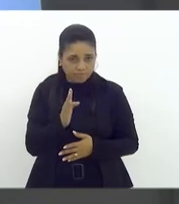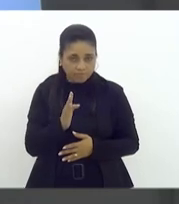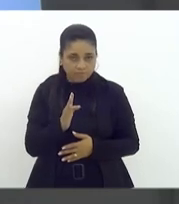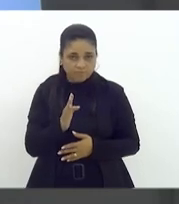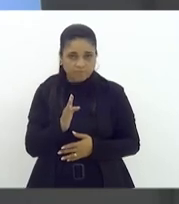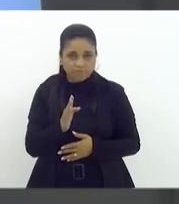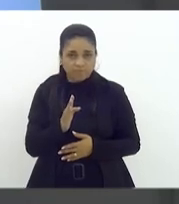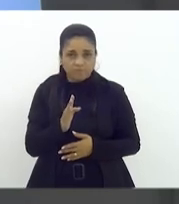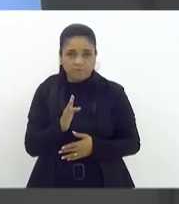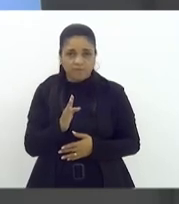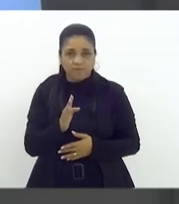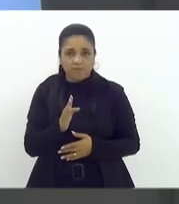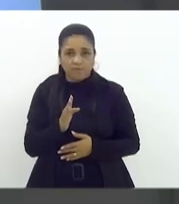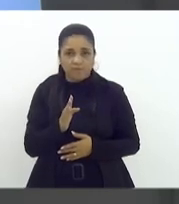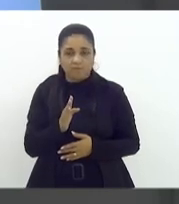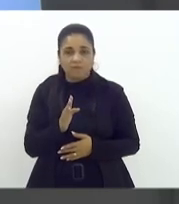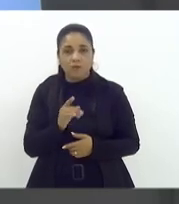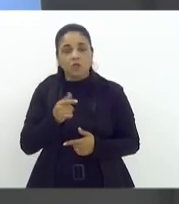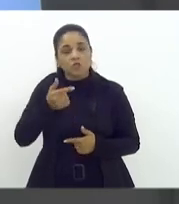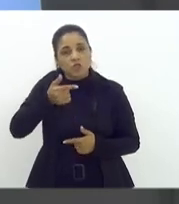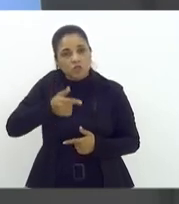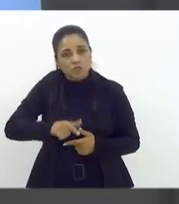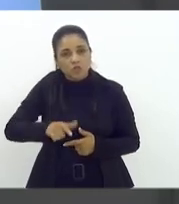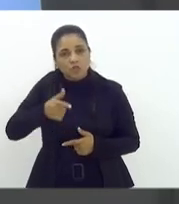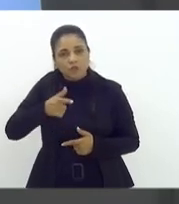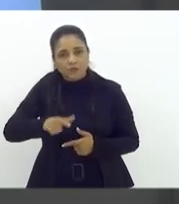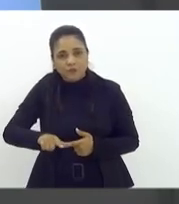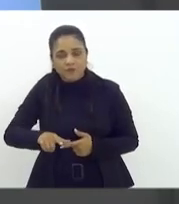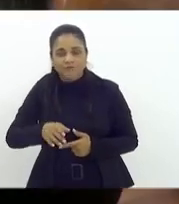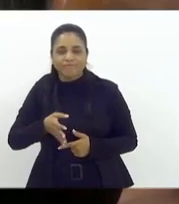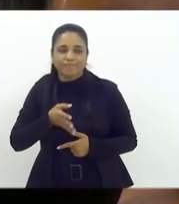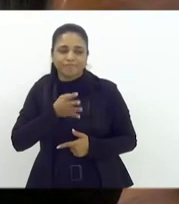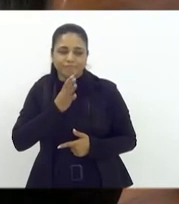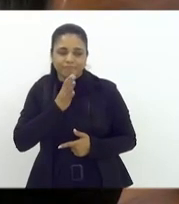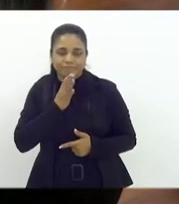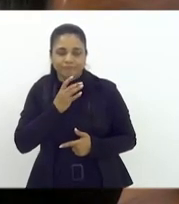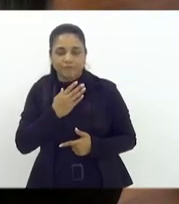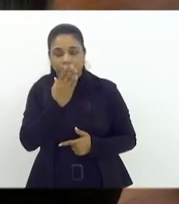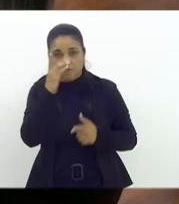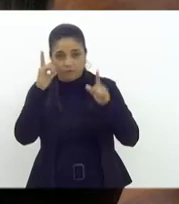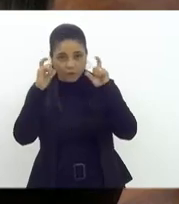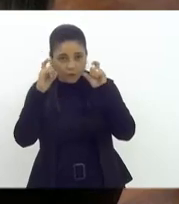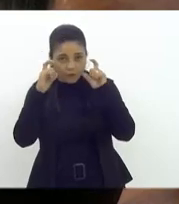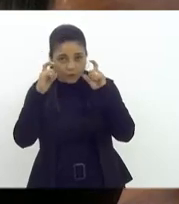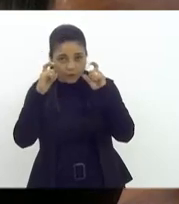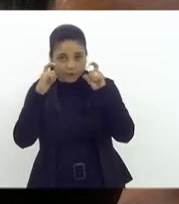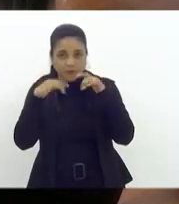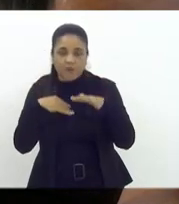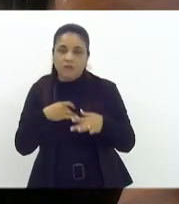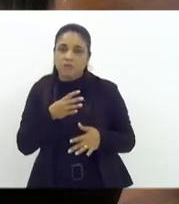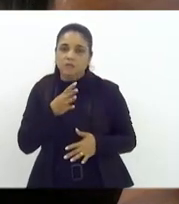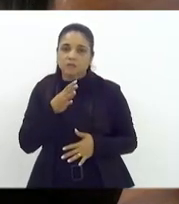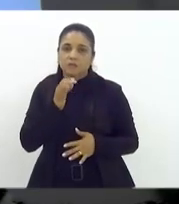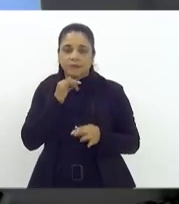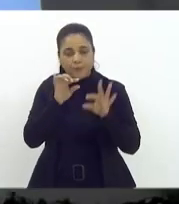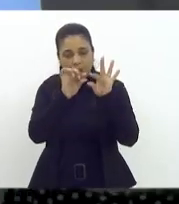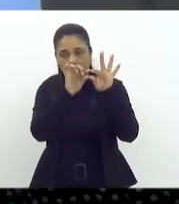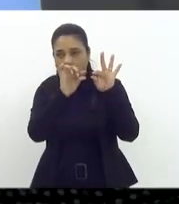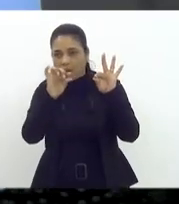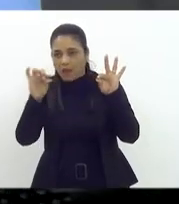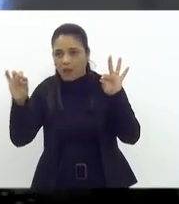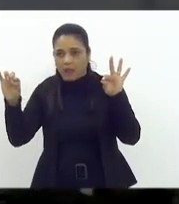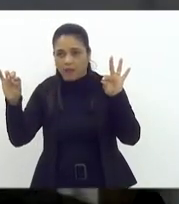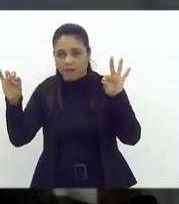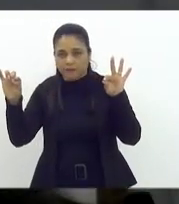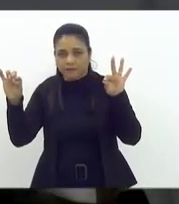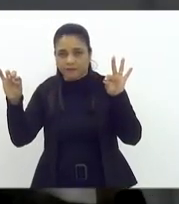é a repetição do reconhecimento então o que que é isso Digamos que essa é uma linha do tempo